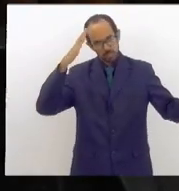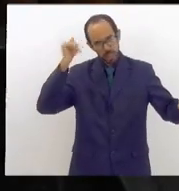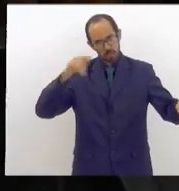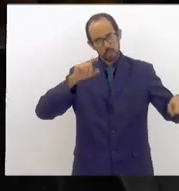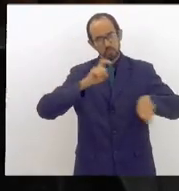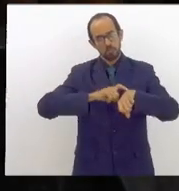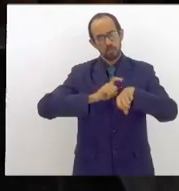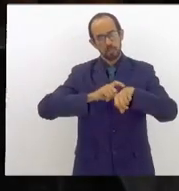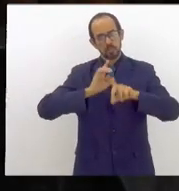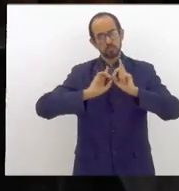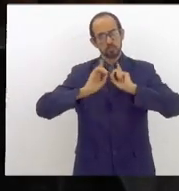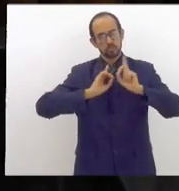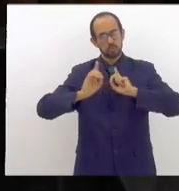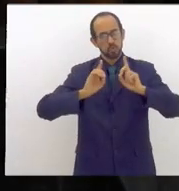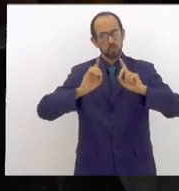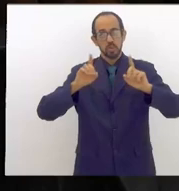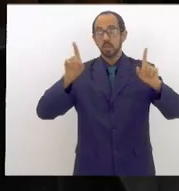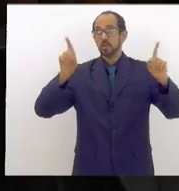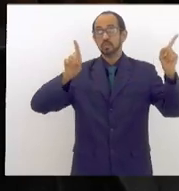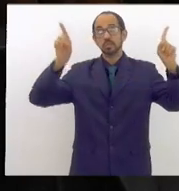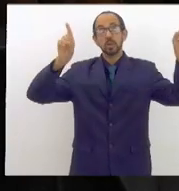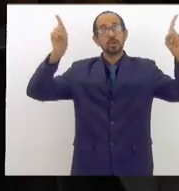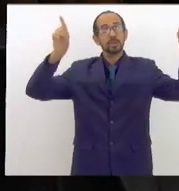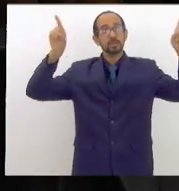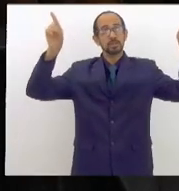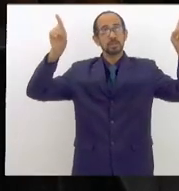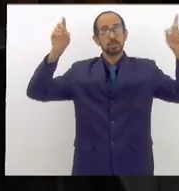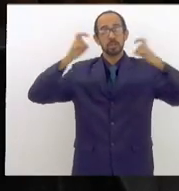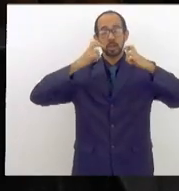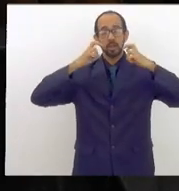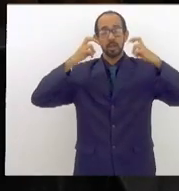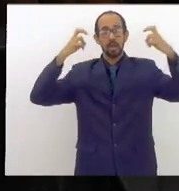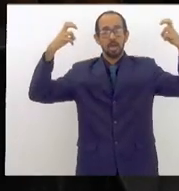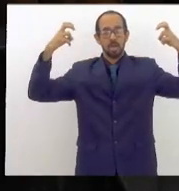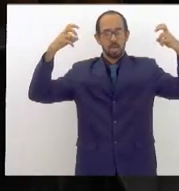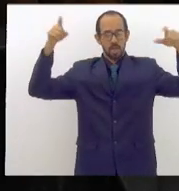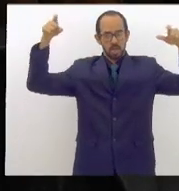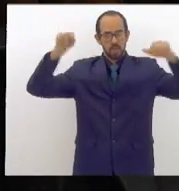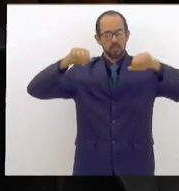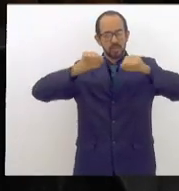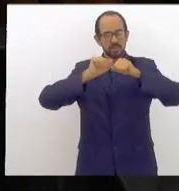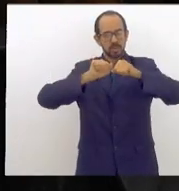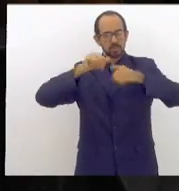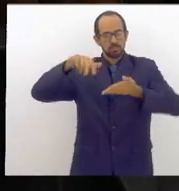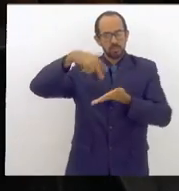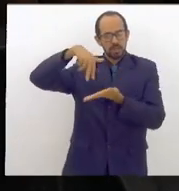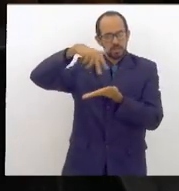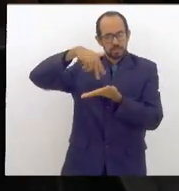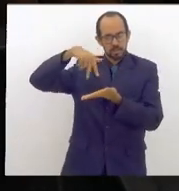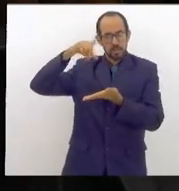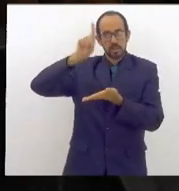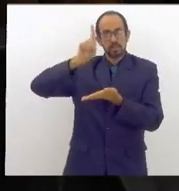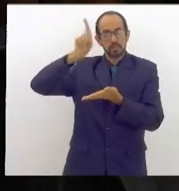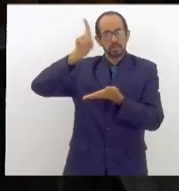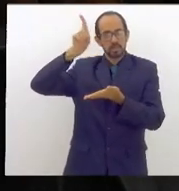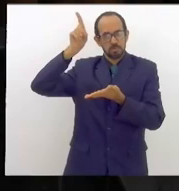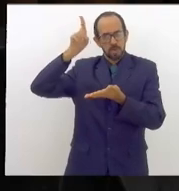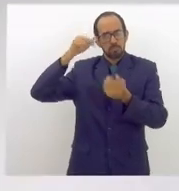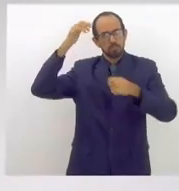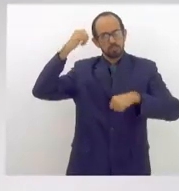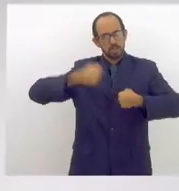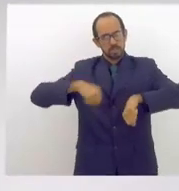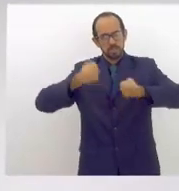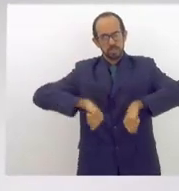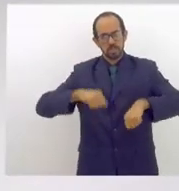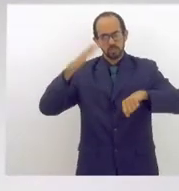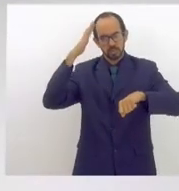discussões e esses que é ilustram as Galerias fazendo as suas dancinhas tem que saber o